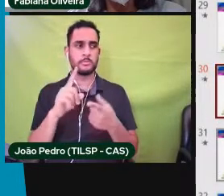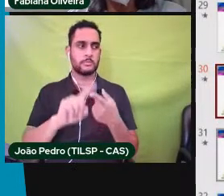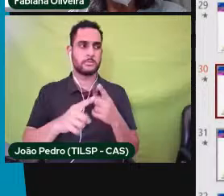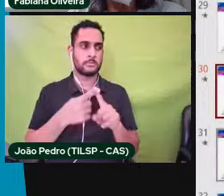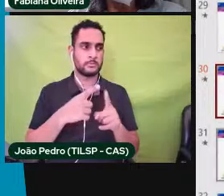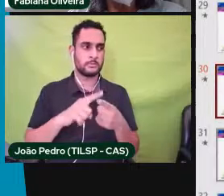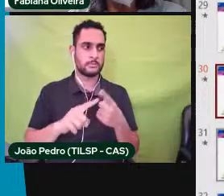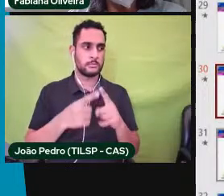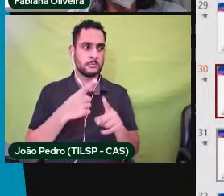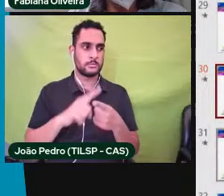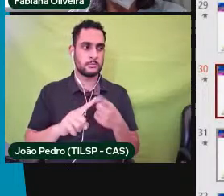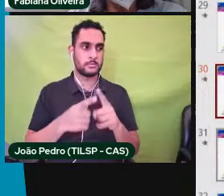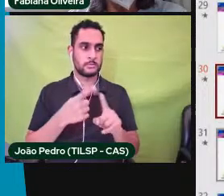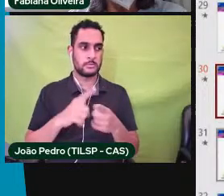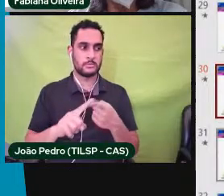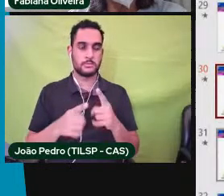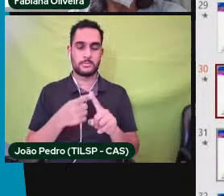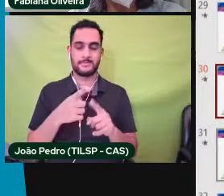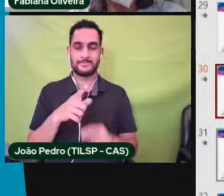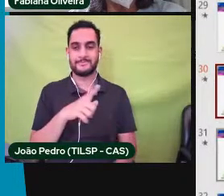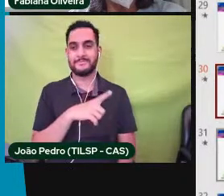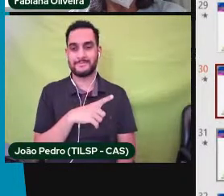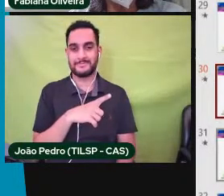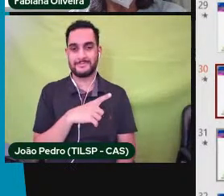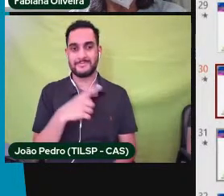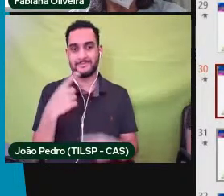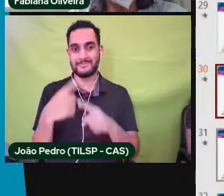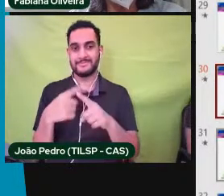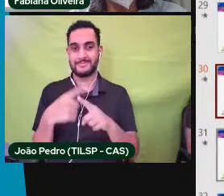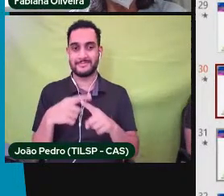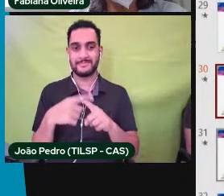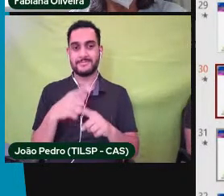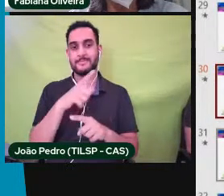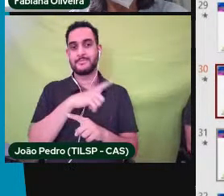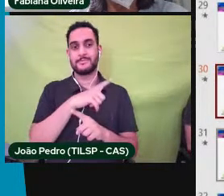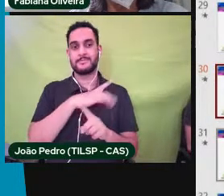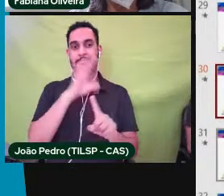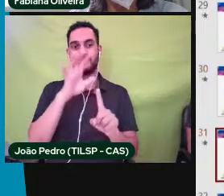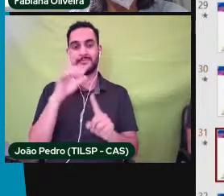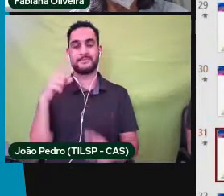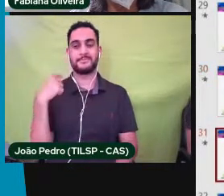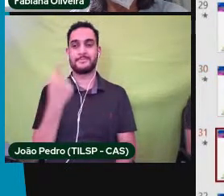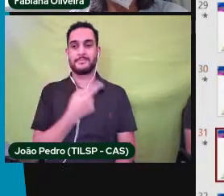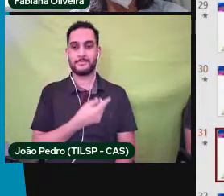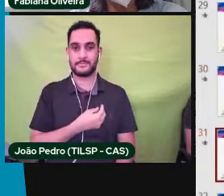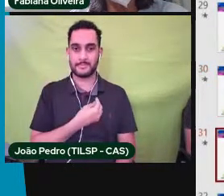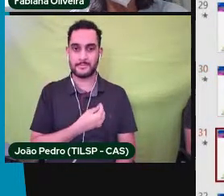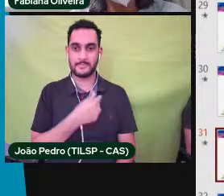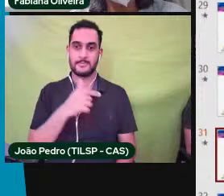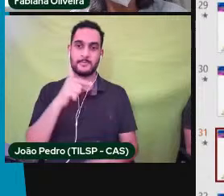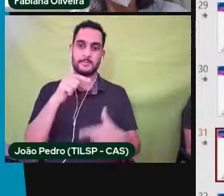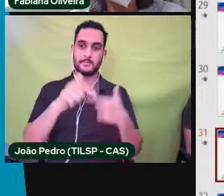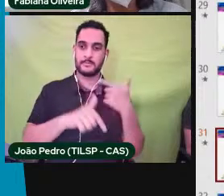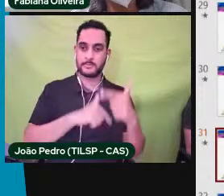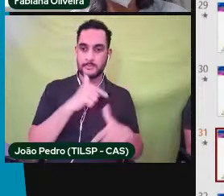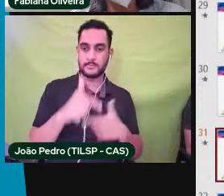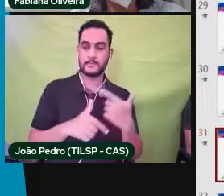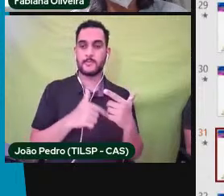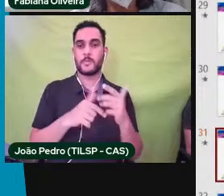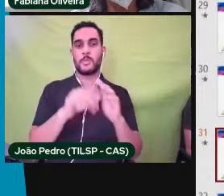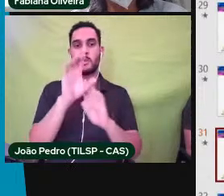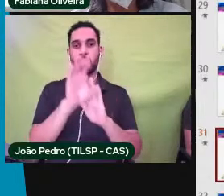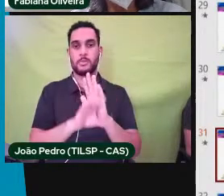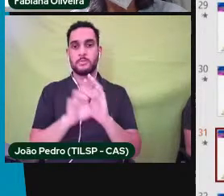à tona as competências? Por que elas fazem parte da vida do aluno, do trabalho e do currículo da